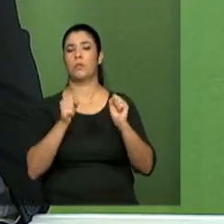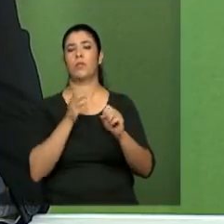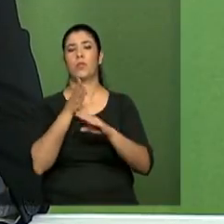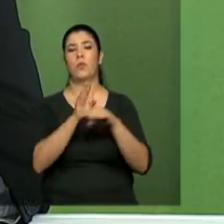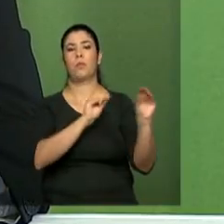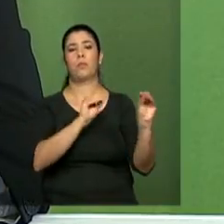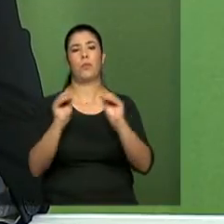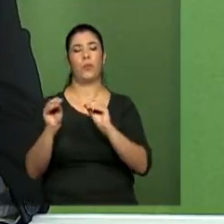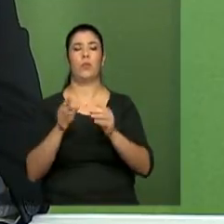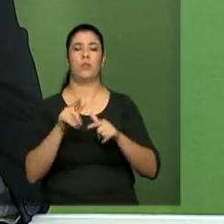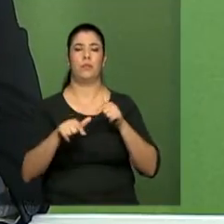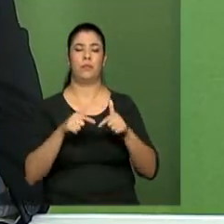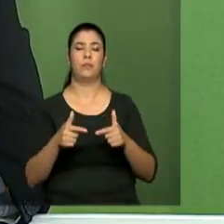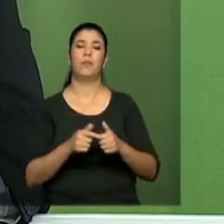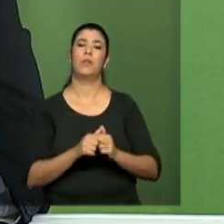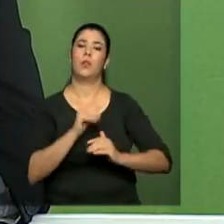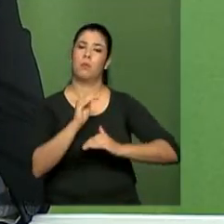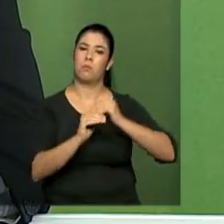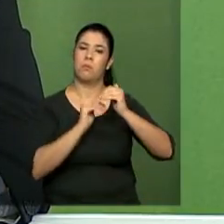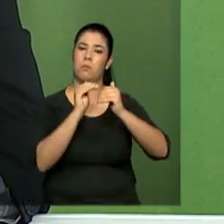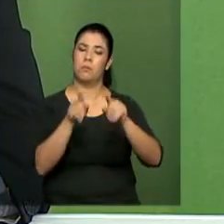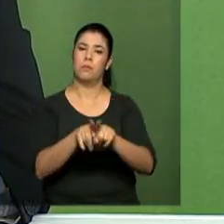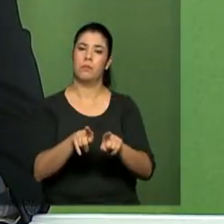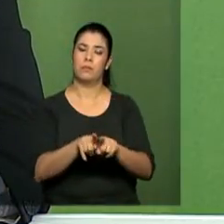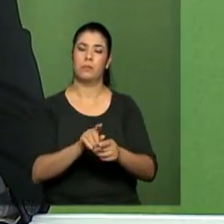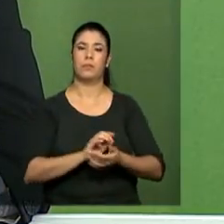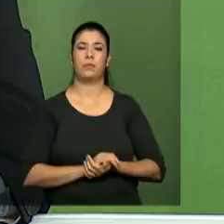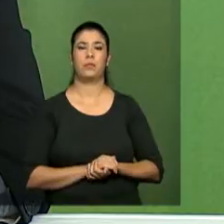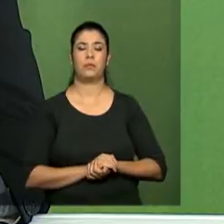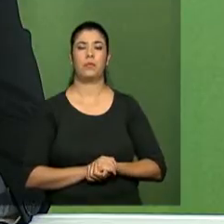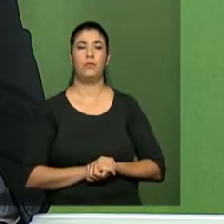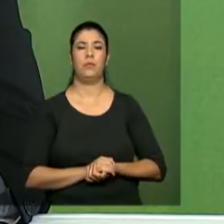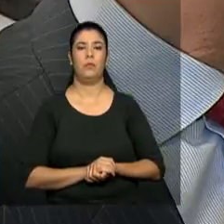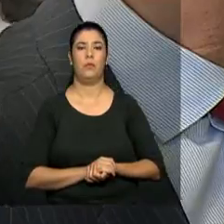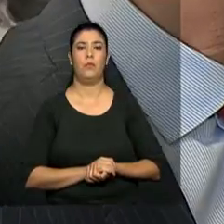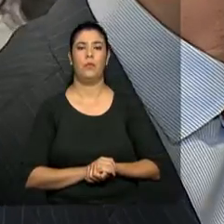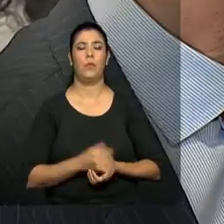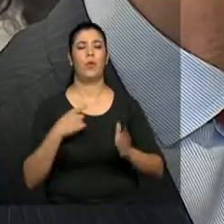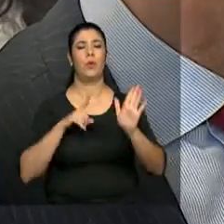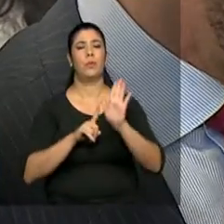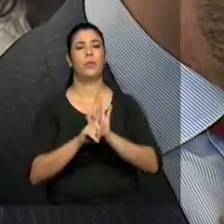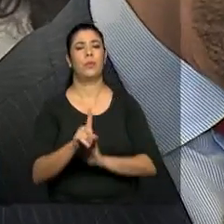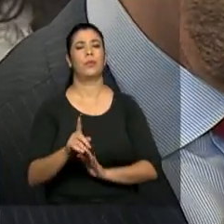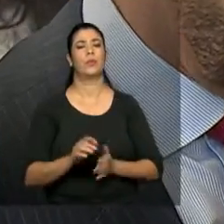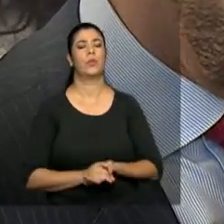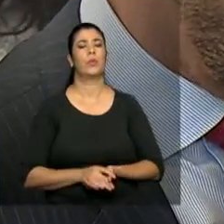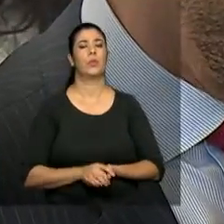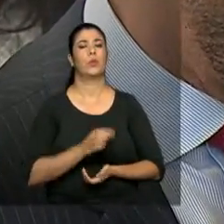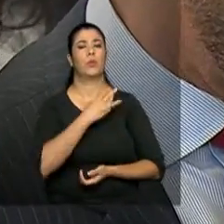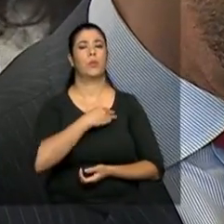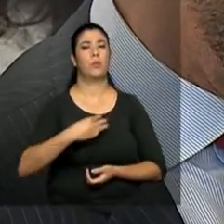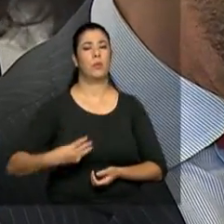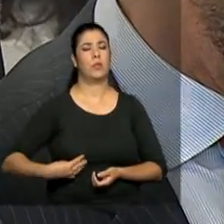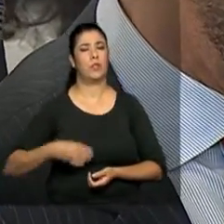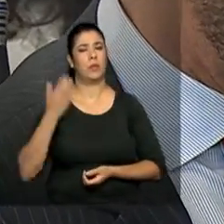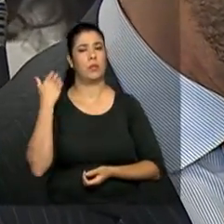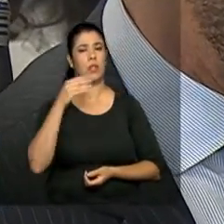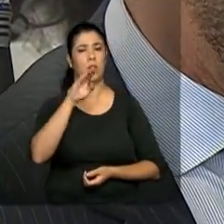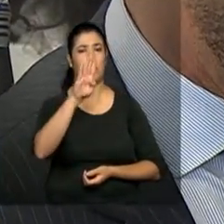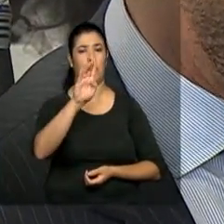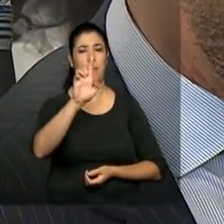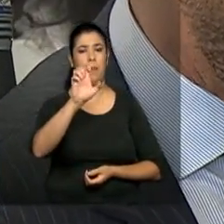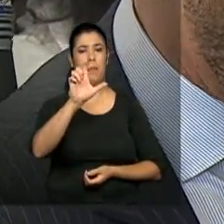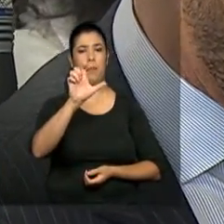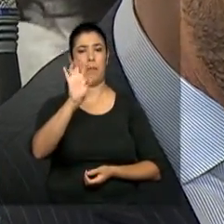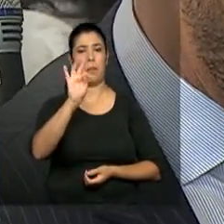os progressivos neste o ministro hélio beltrão quando ele batalhava pela desburocratização dizia que uma